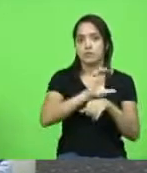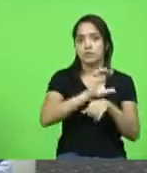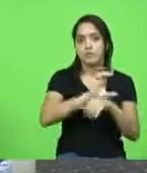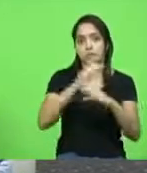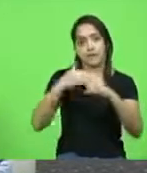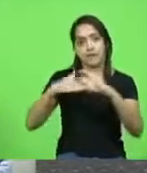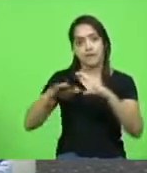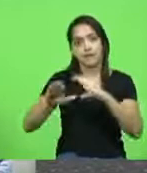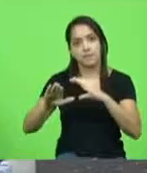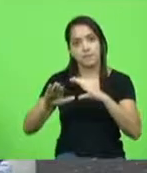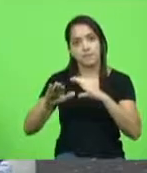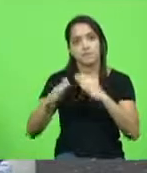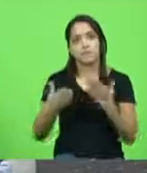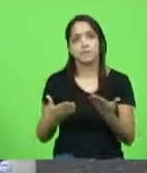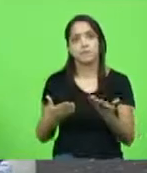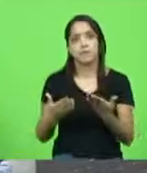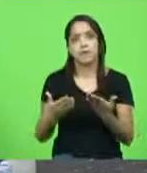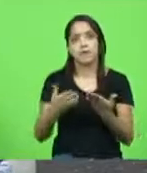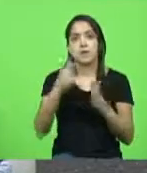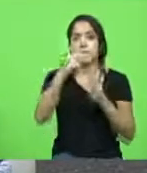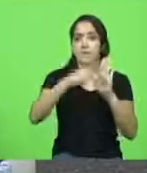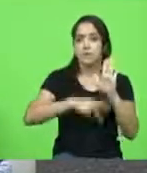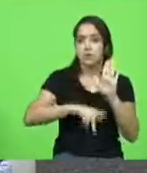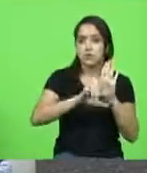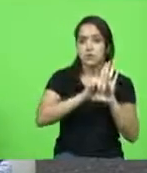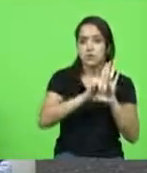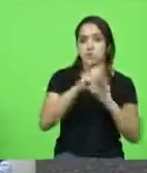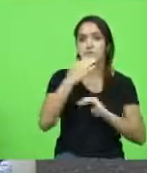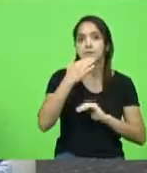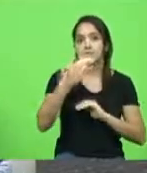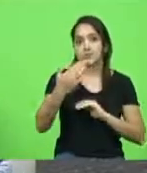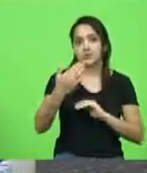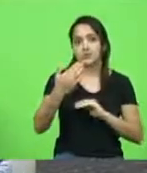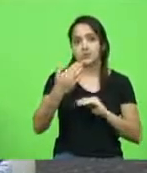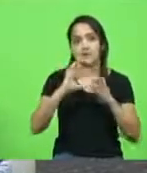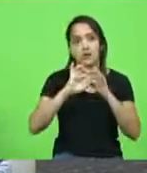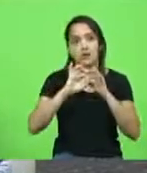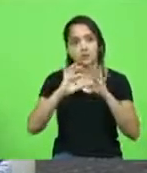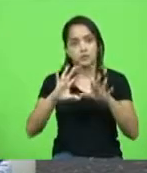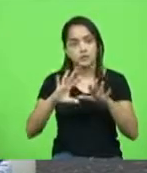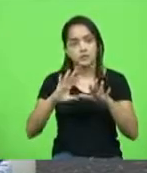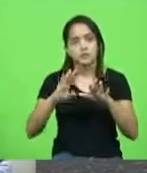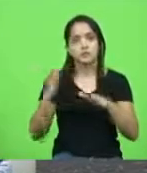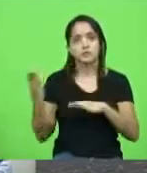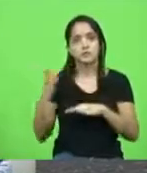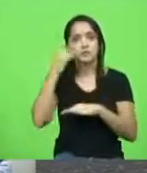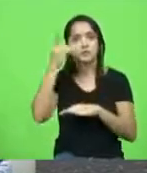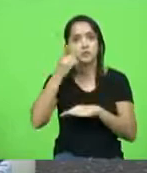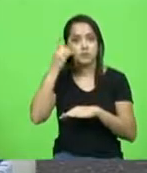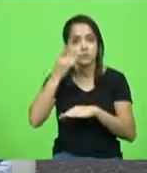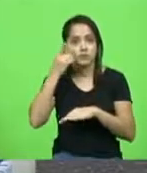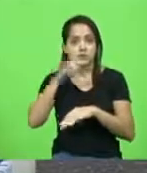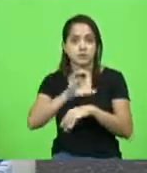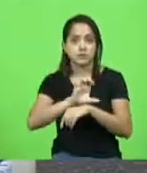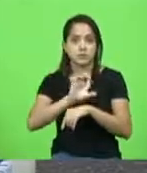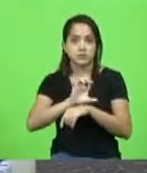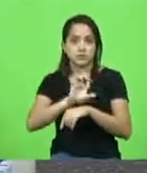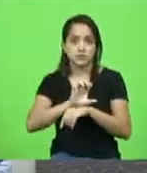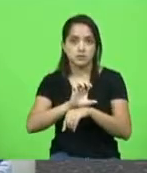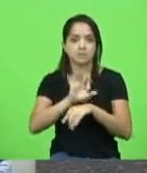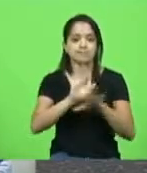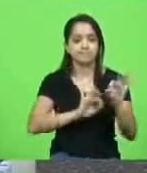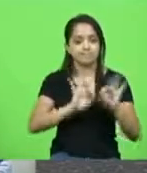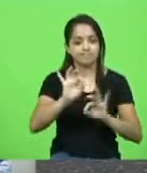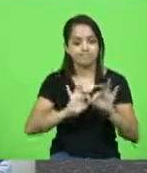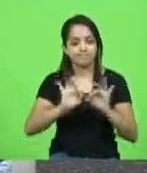o projeto para pedir autorização dos deputados estaduais para que faça essa operação